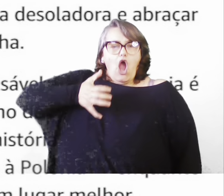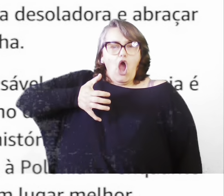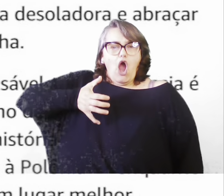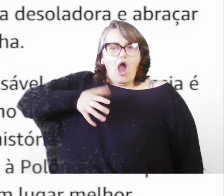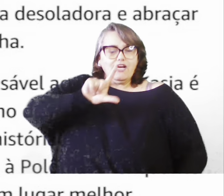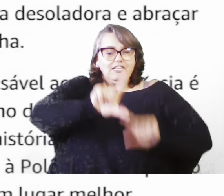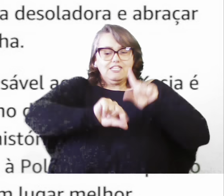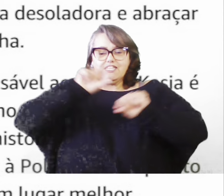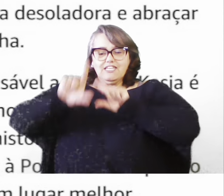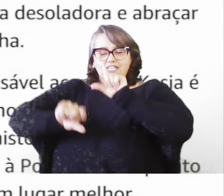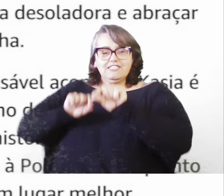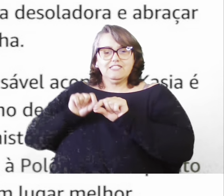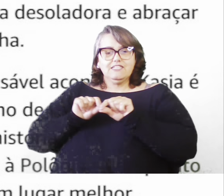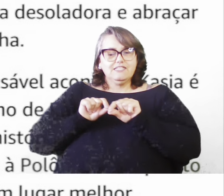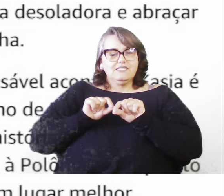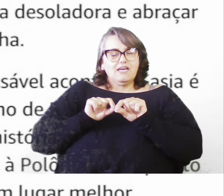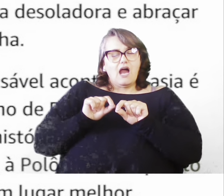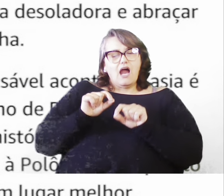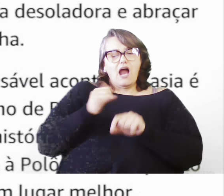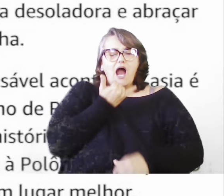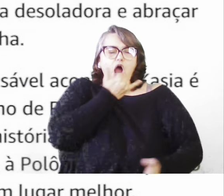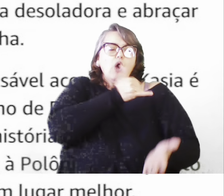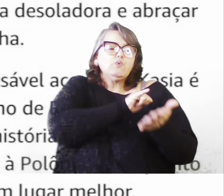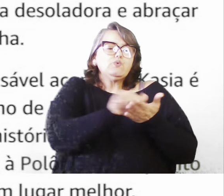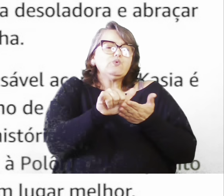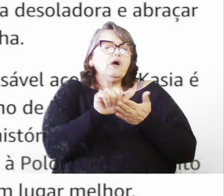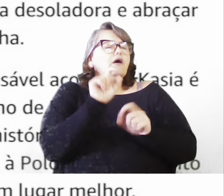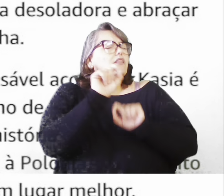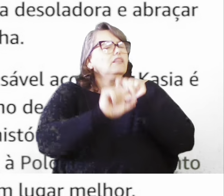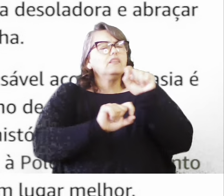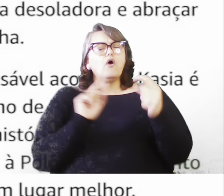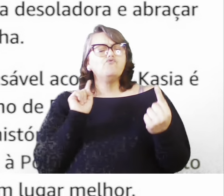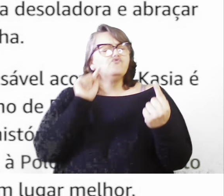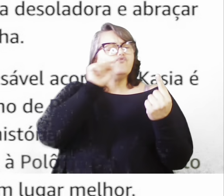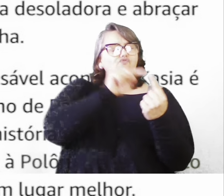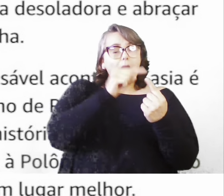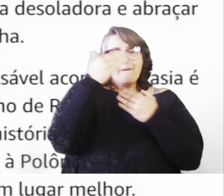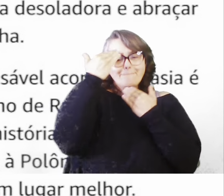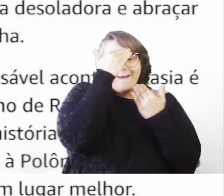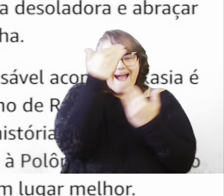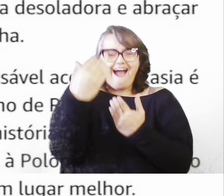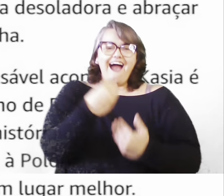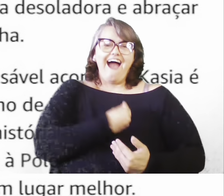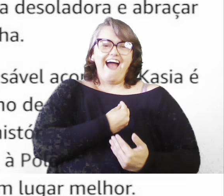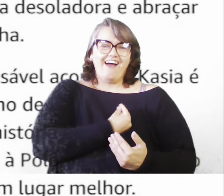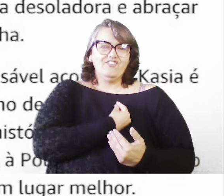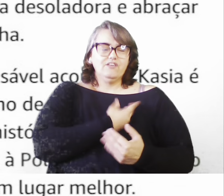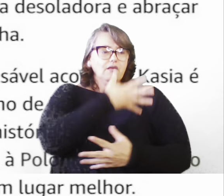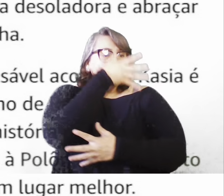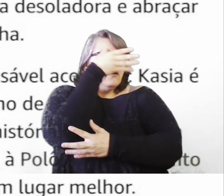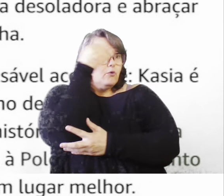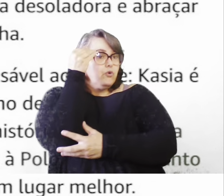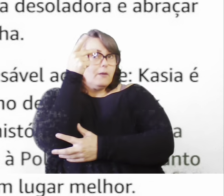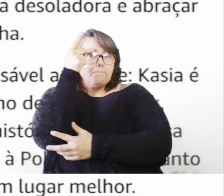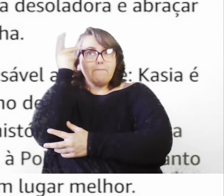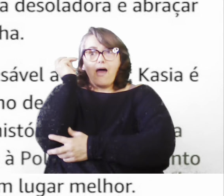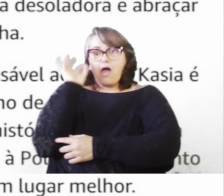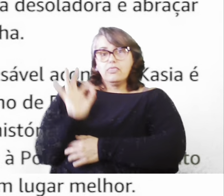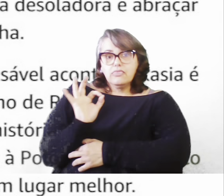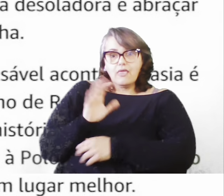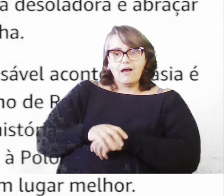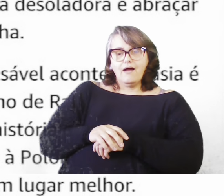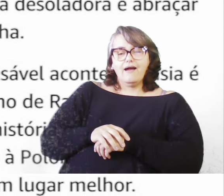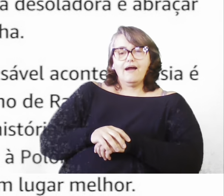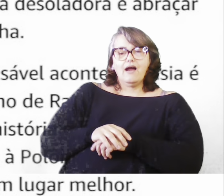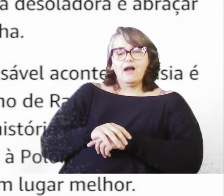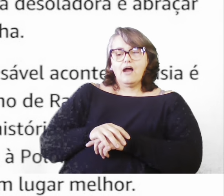sobre coragem, escolhas e redenção. Até onde você iria para honrar a vida daqueles que foram